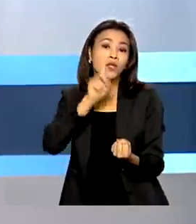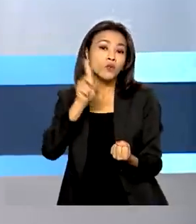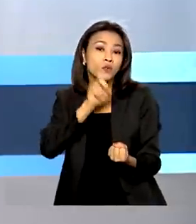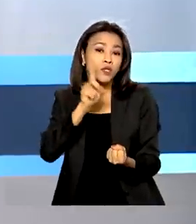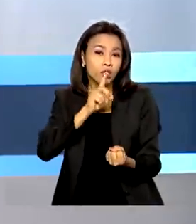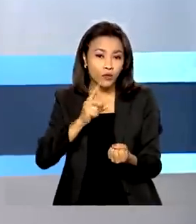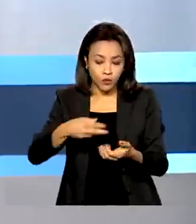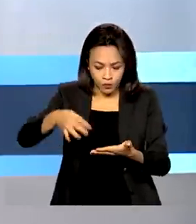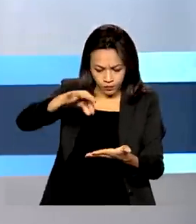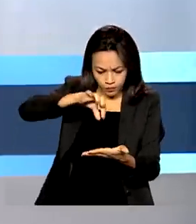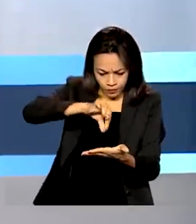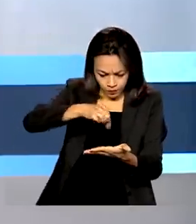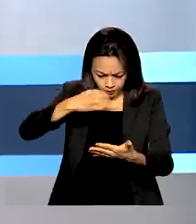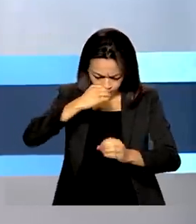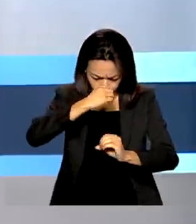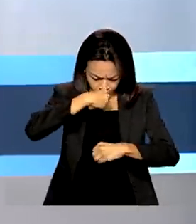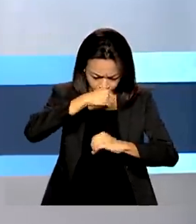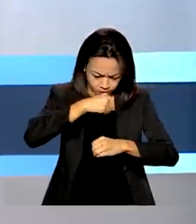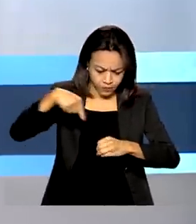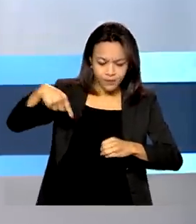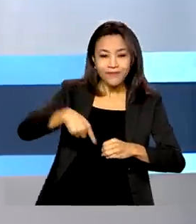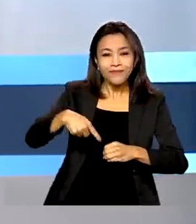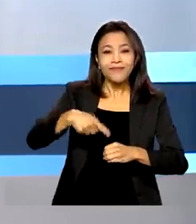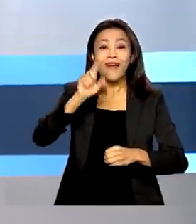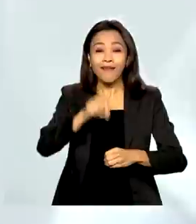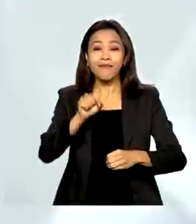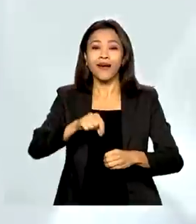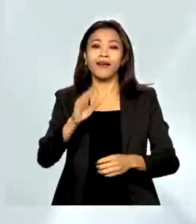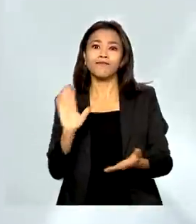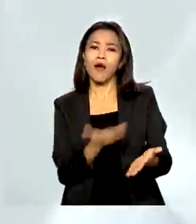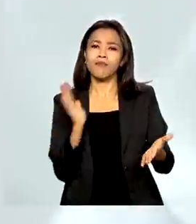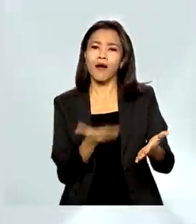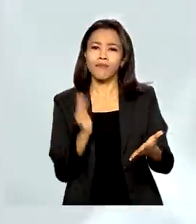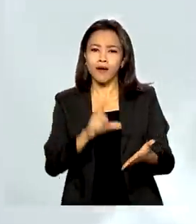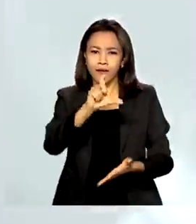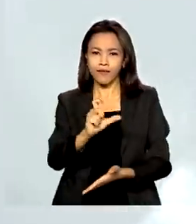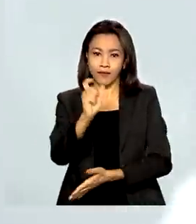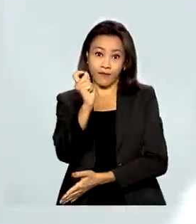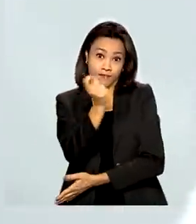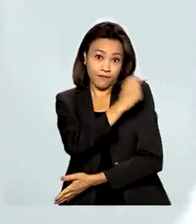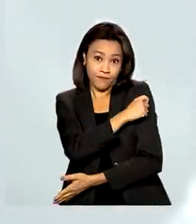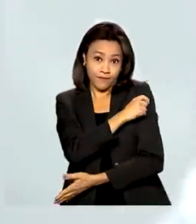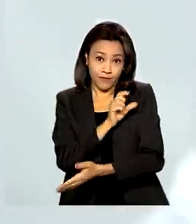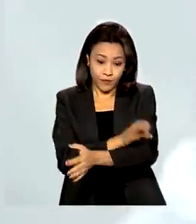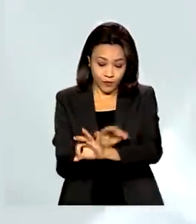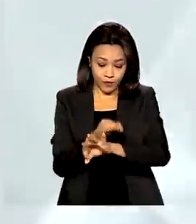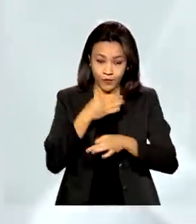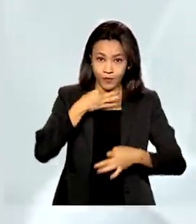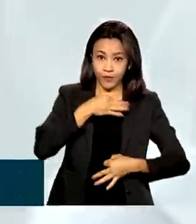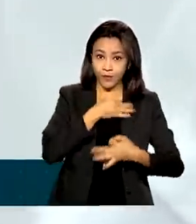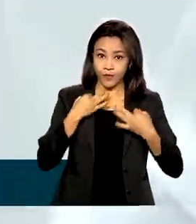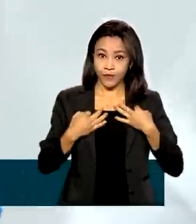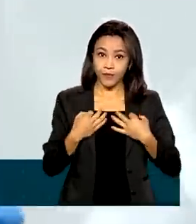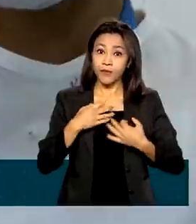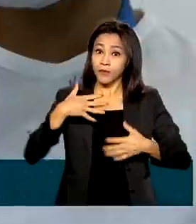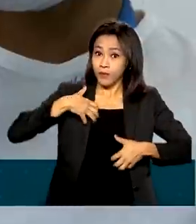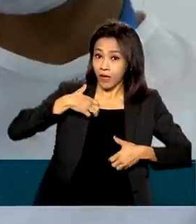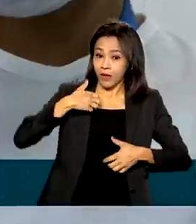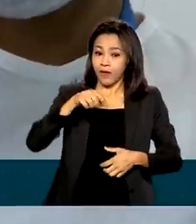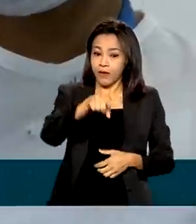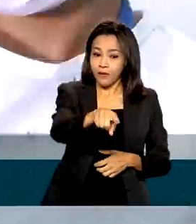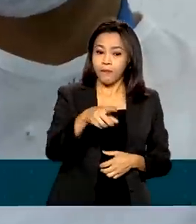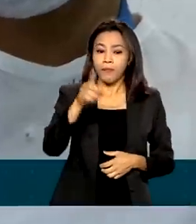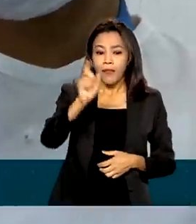a fabricação da vacina contra a varíola dos macacos. O material biológico, conhecido tecnicamente